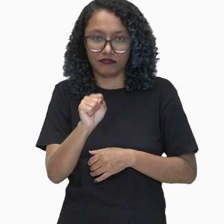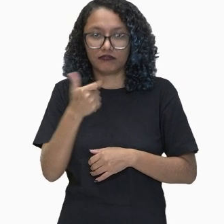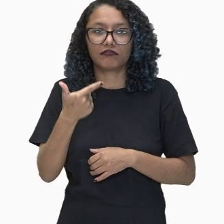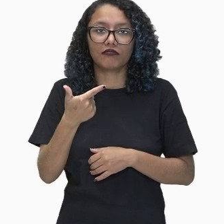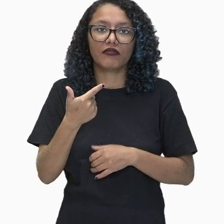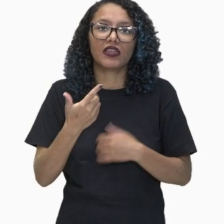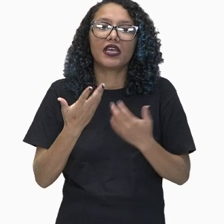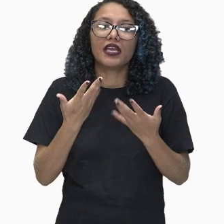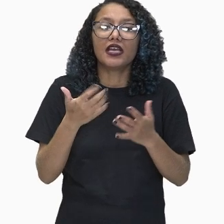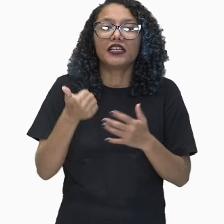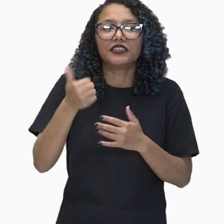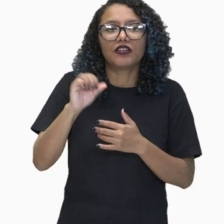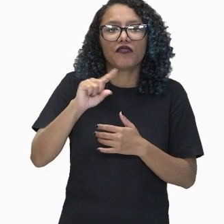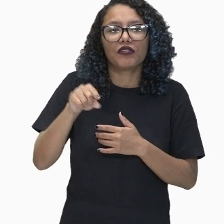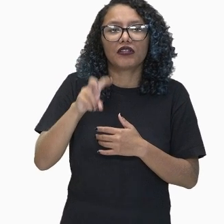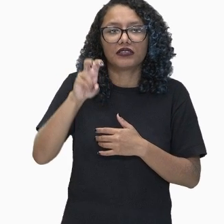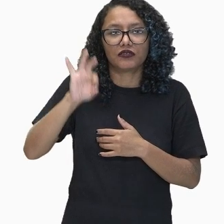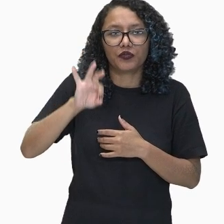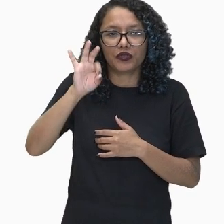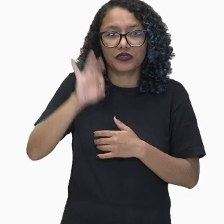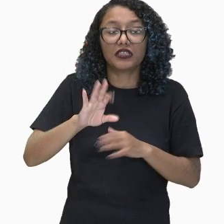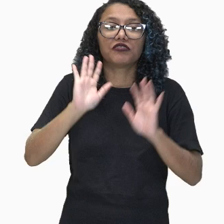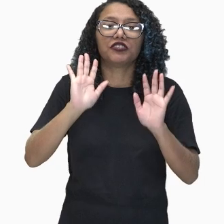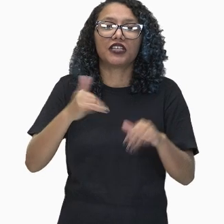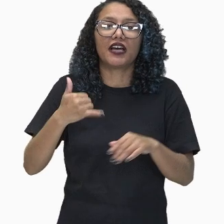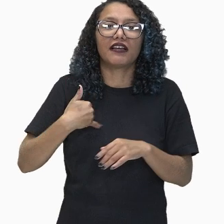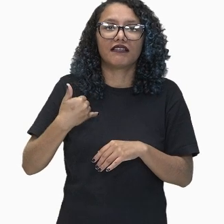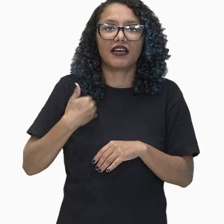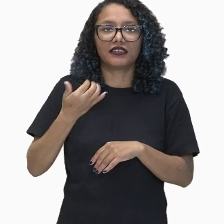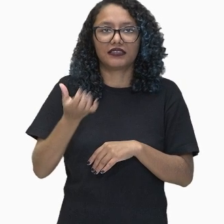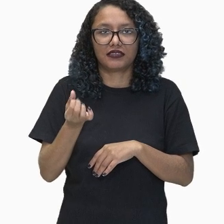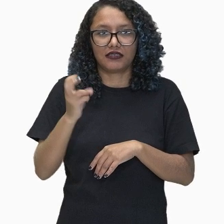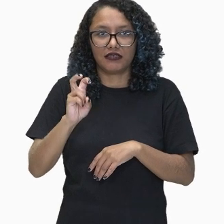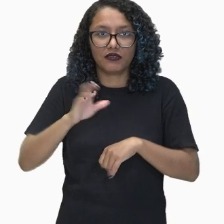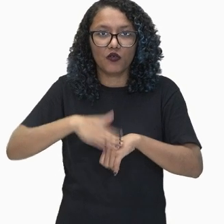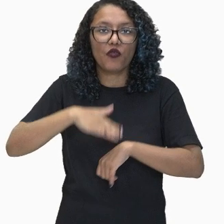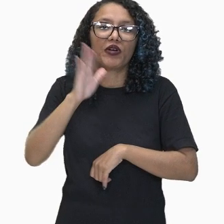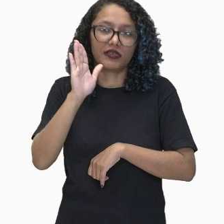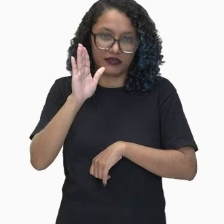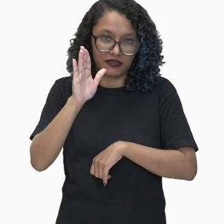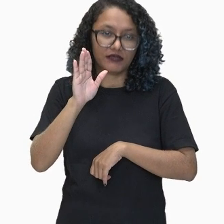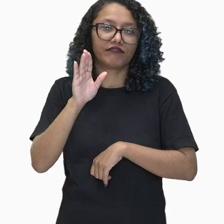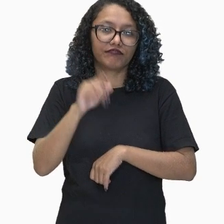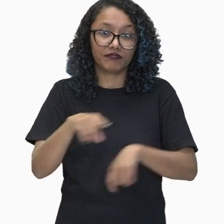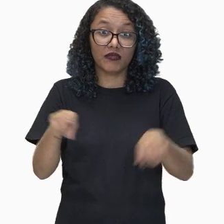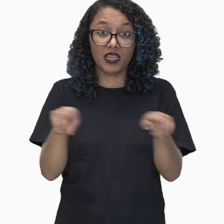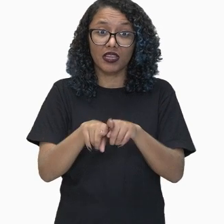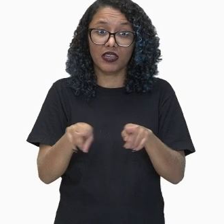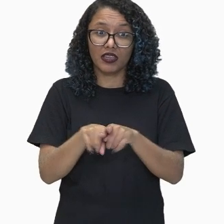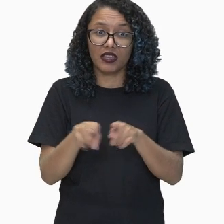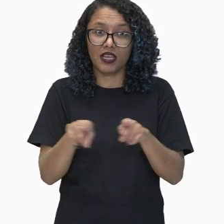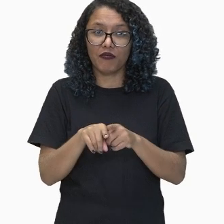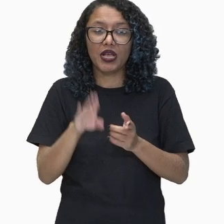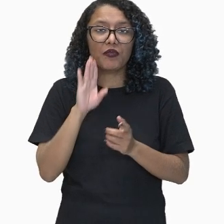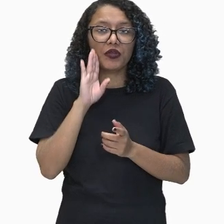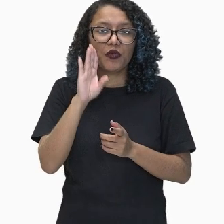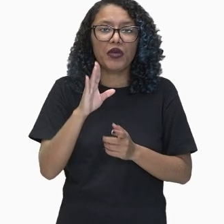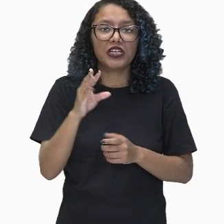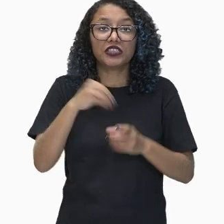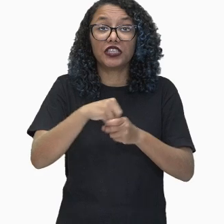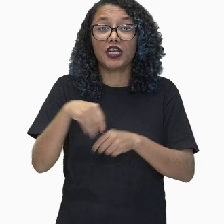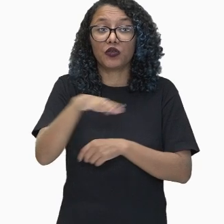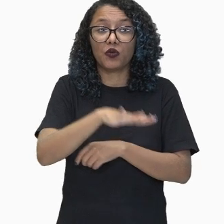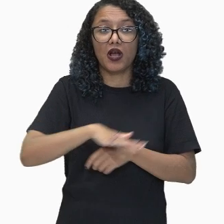19,5% dessa população já possui mais de 65 anos. É uma população que está concentrada nas áreas